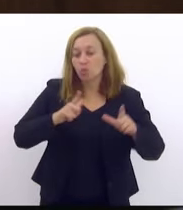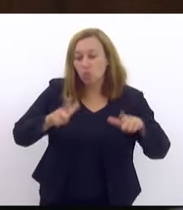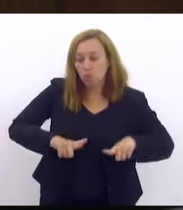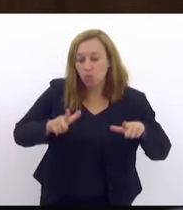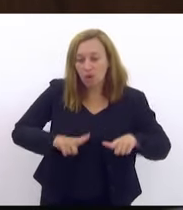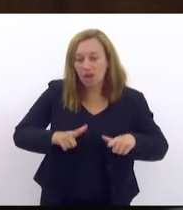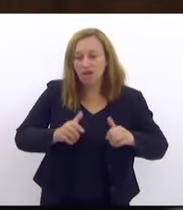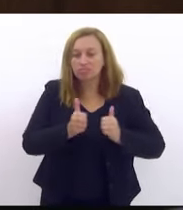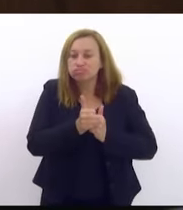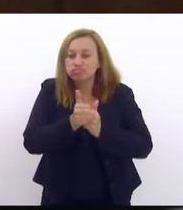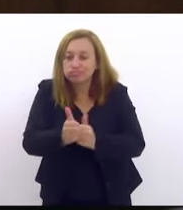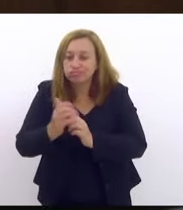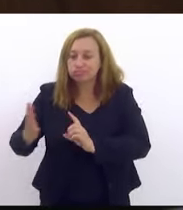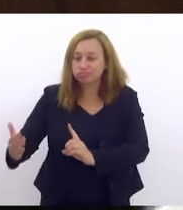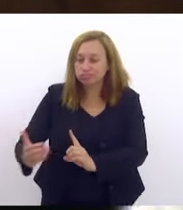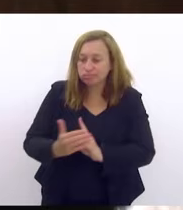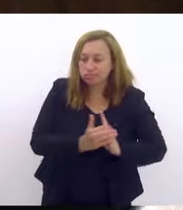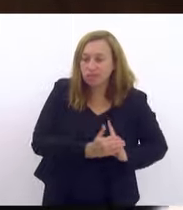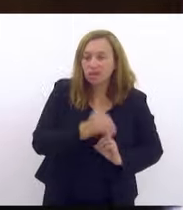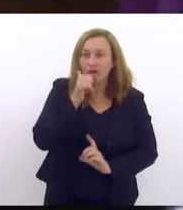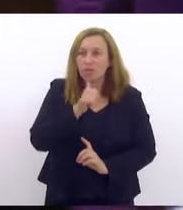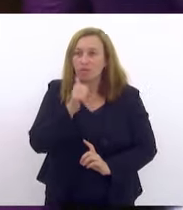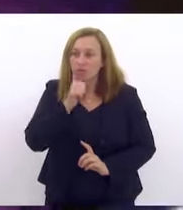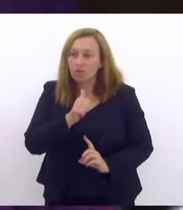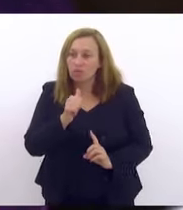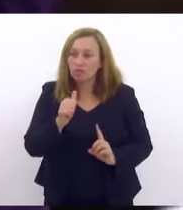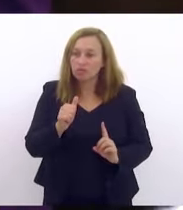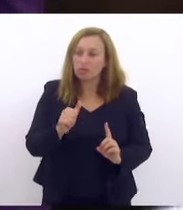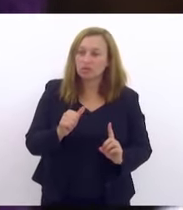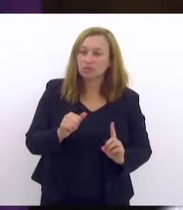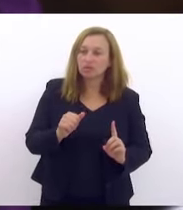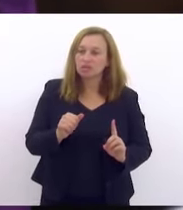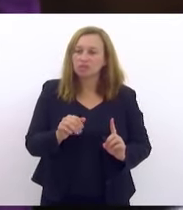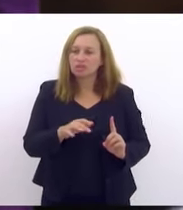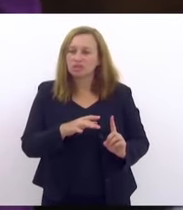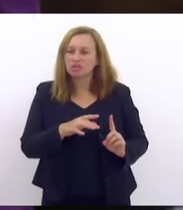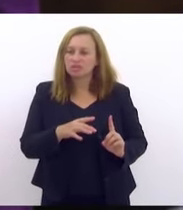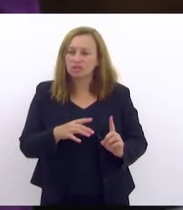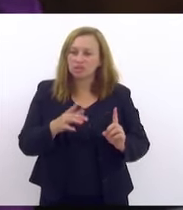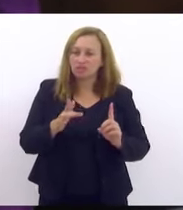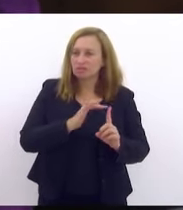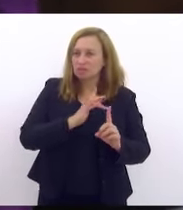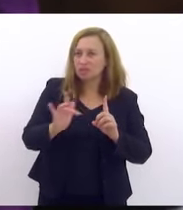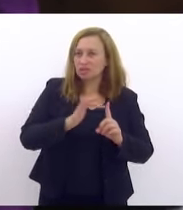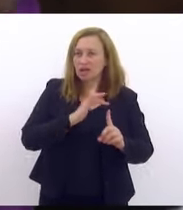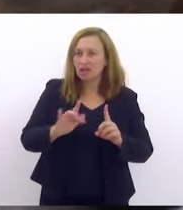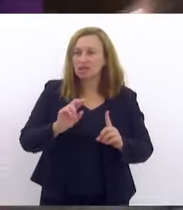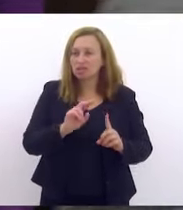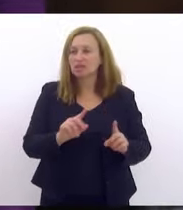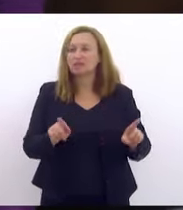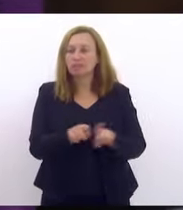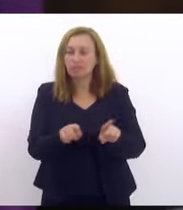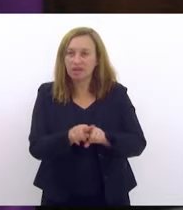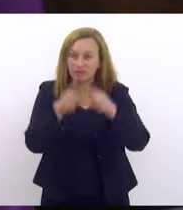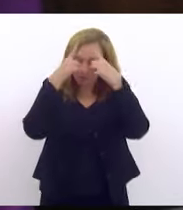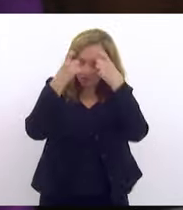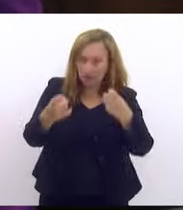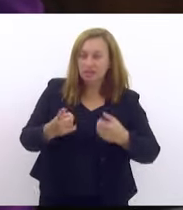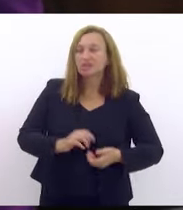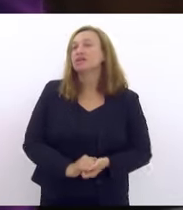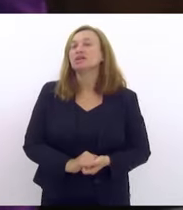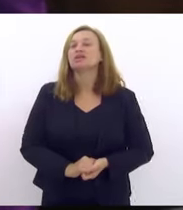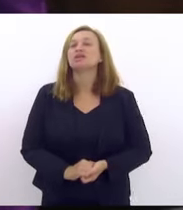acompanhamento, acolhimento às mulheres em situação de vulnerabilidade e de violência. E aí, senhor presidente, dizer que na sala